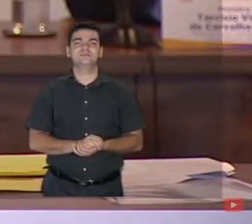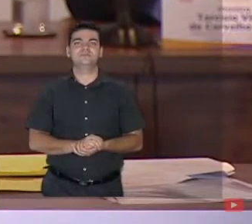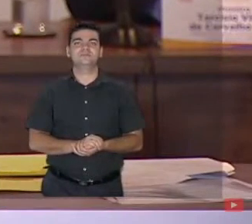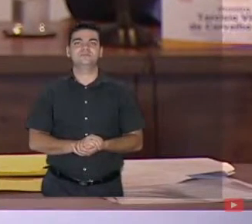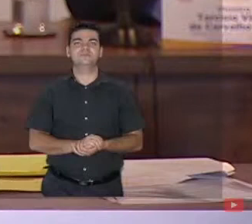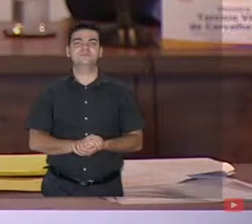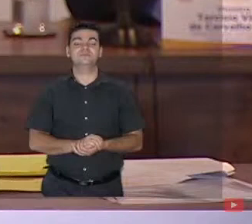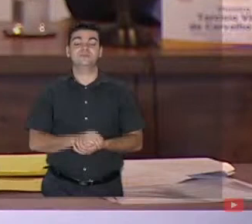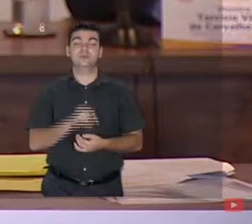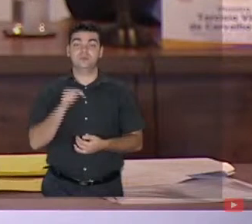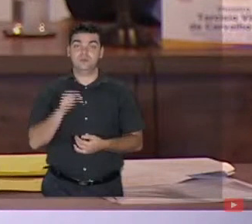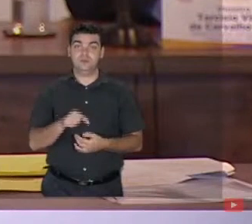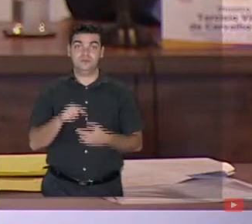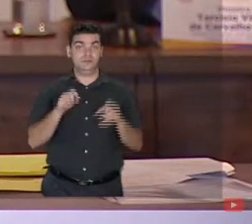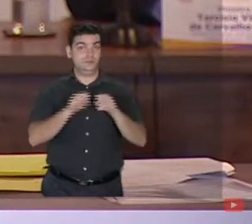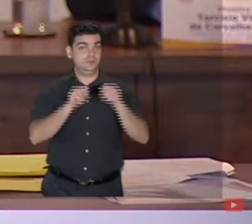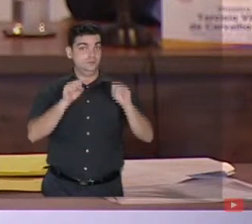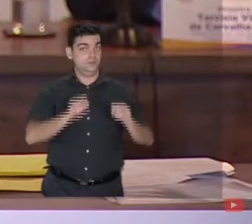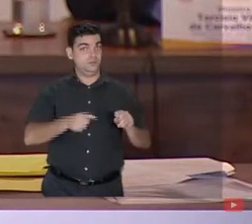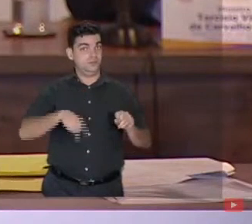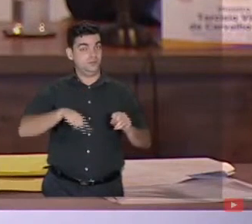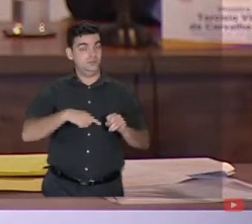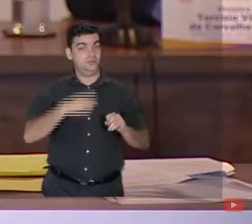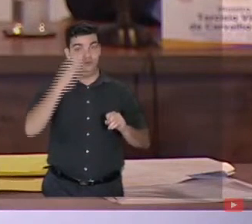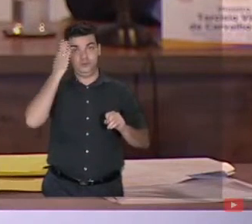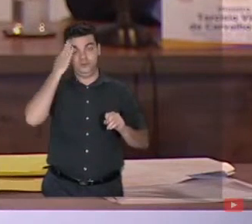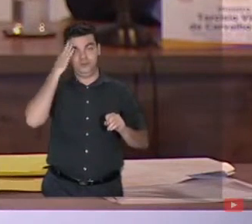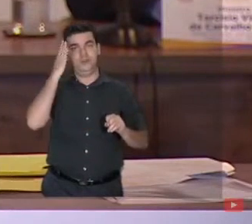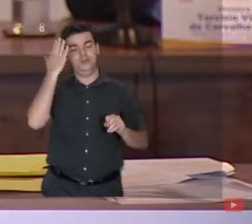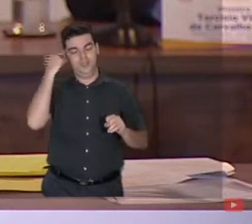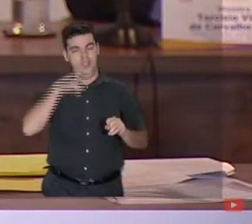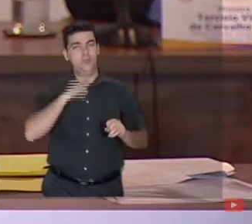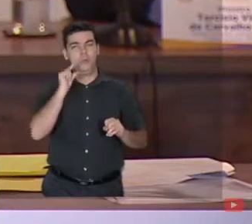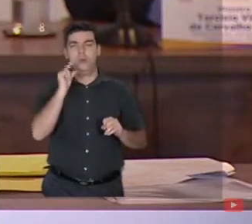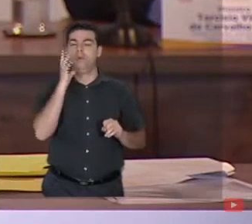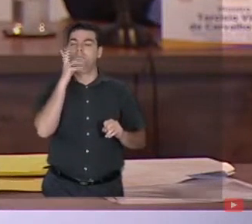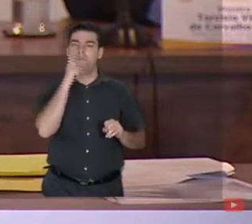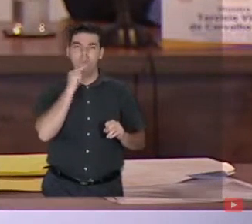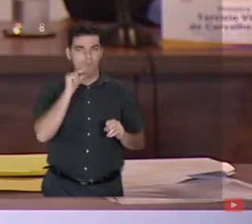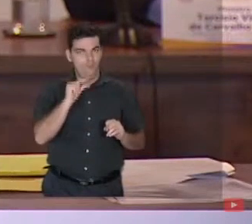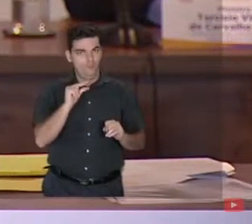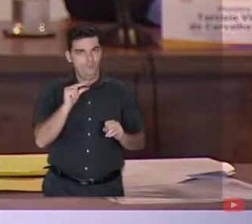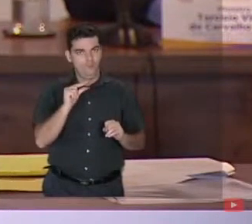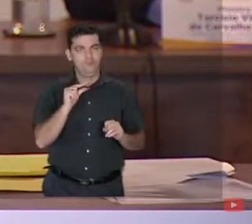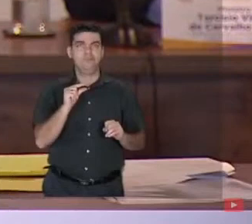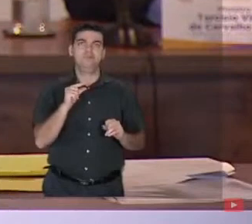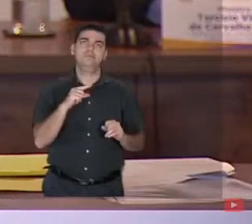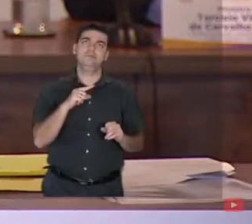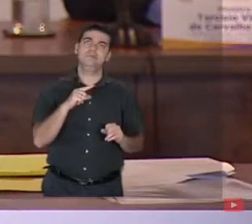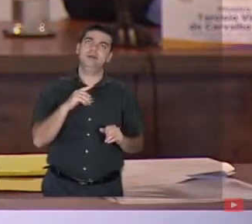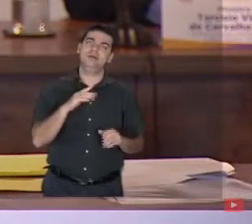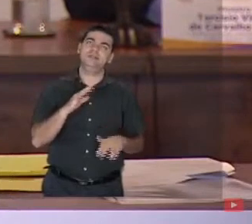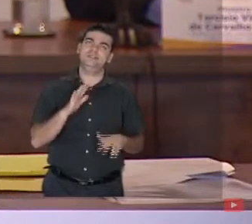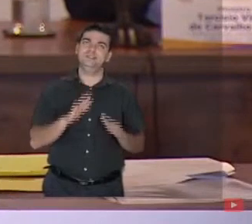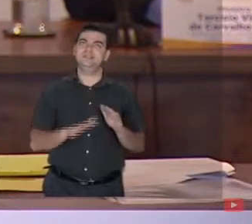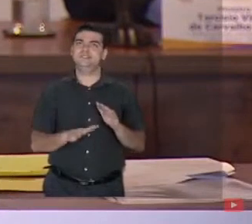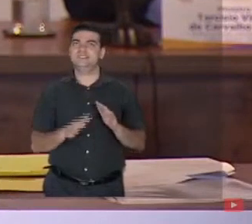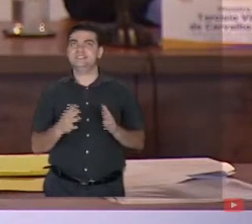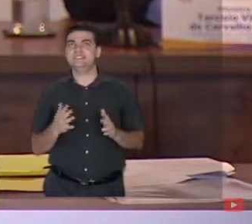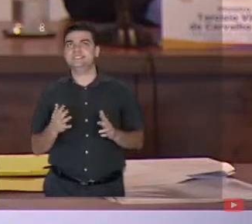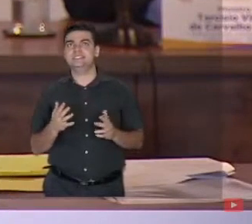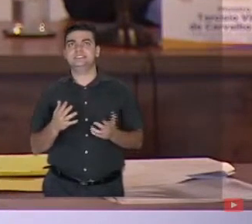tivemos, pelo sistema que adotamos, algum atraso. E, portanto, talvez em vez de